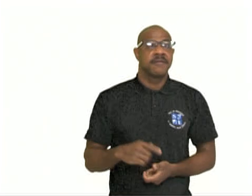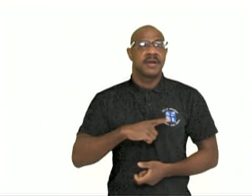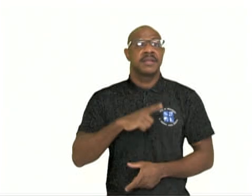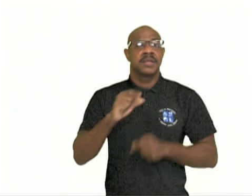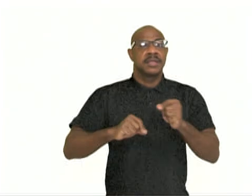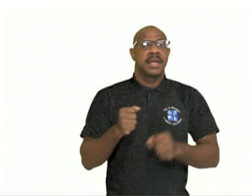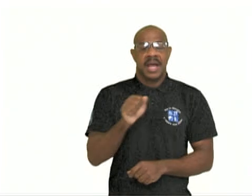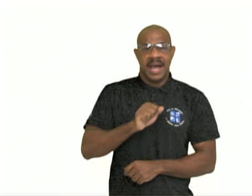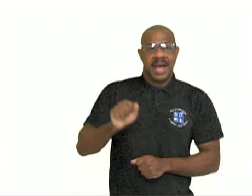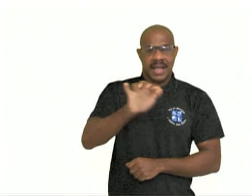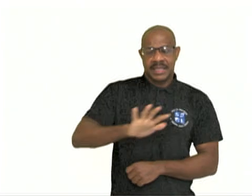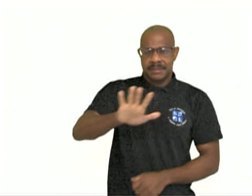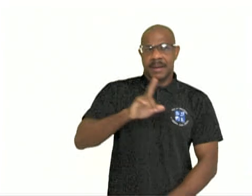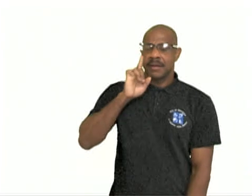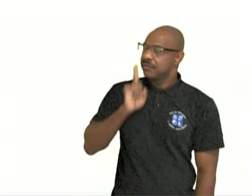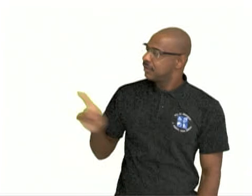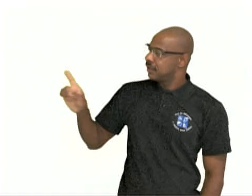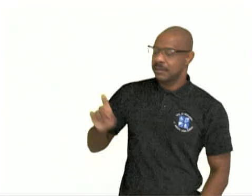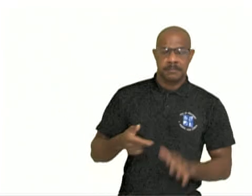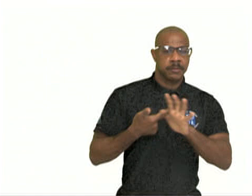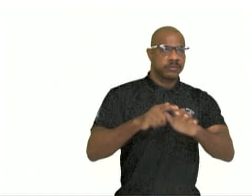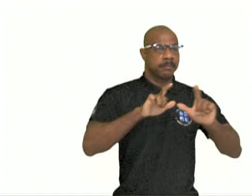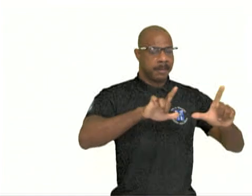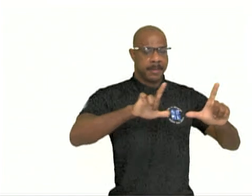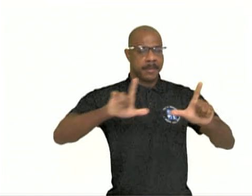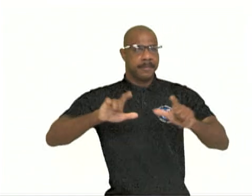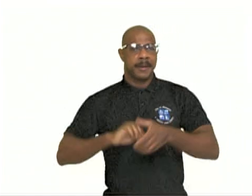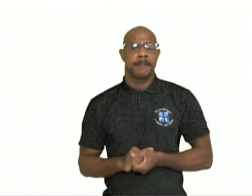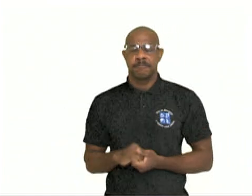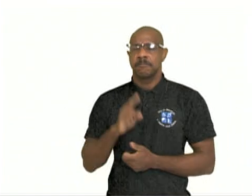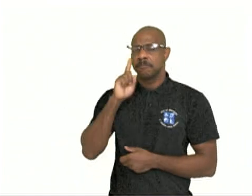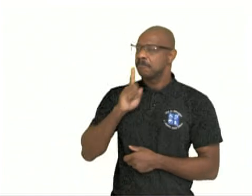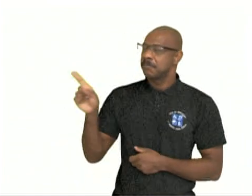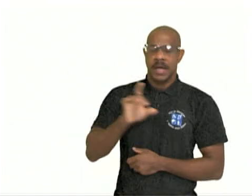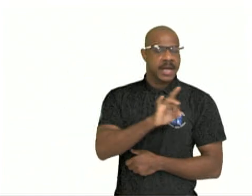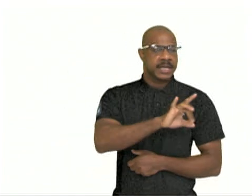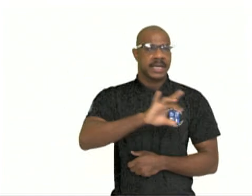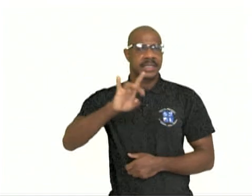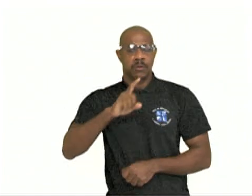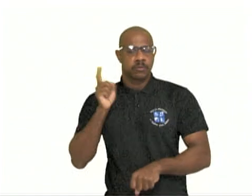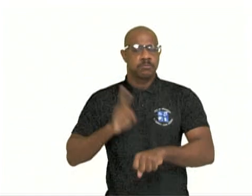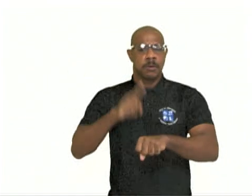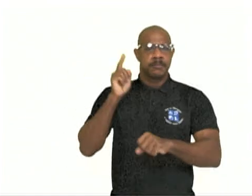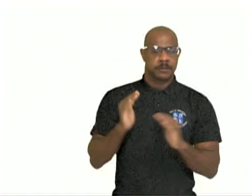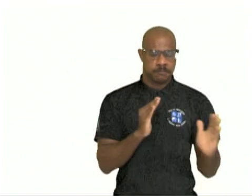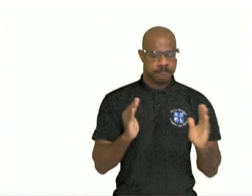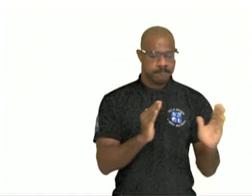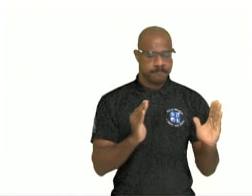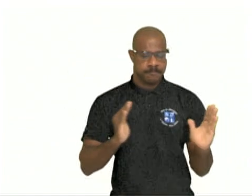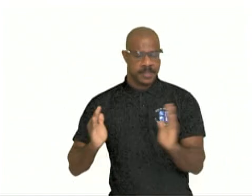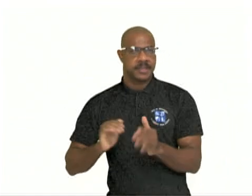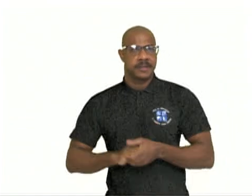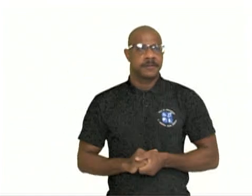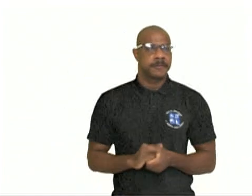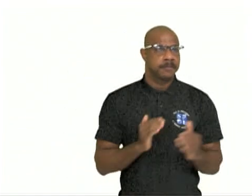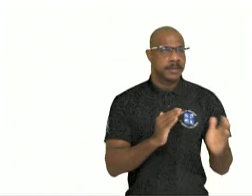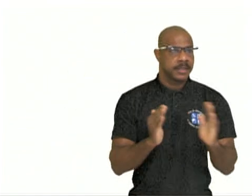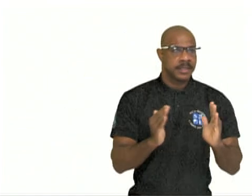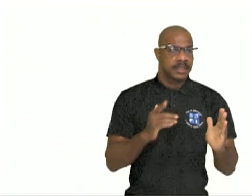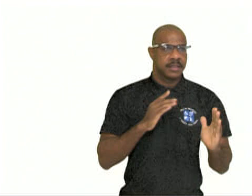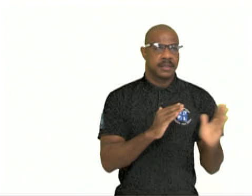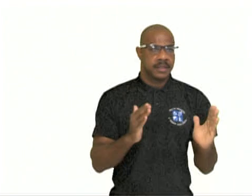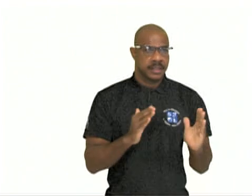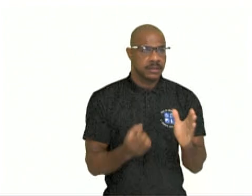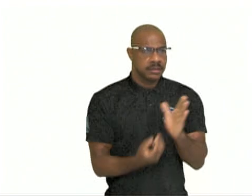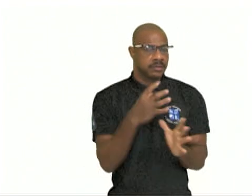as imagens para ilustrar, para exemplificar cada um desses momentos ali do período pré-cambriano, né? Então, início